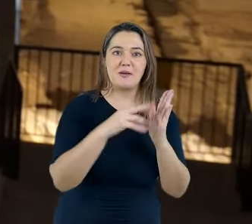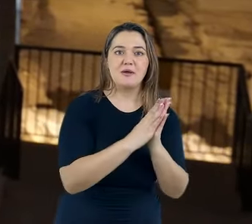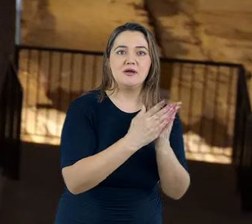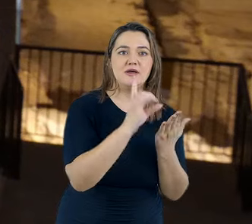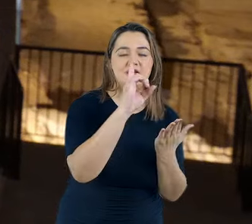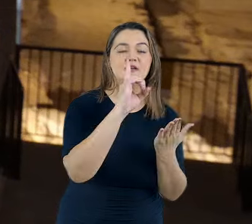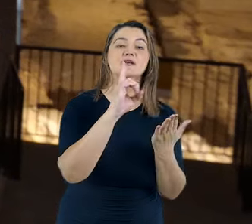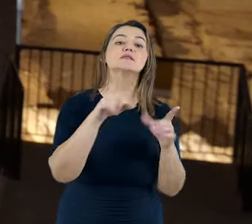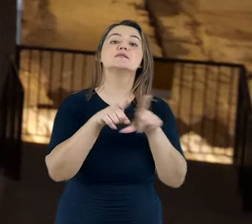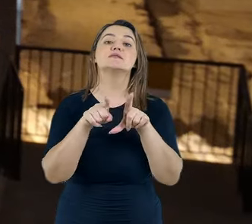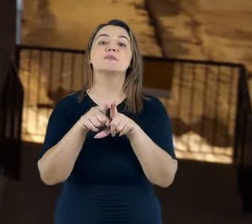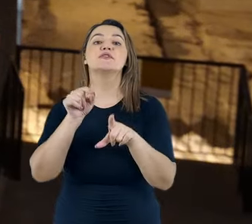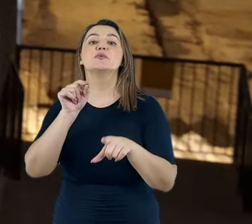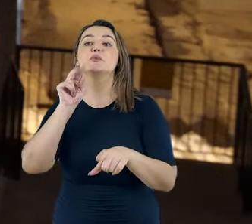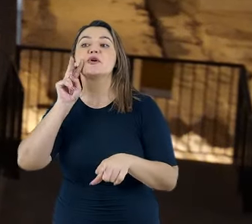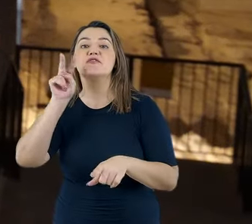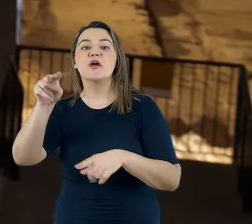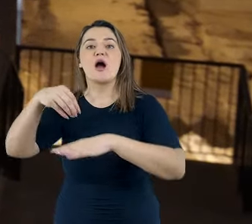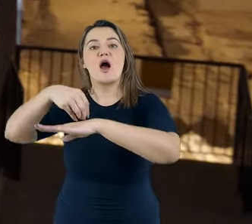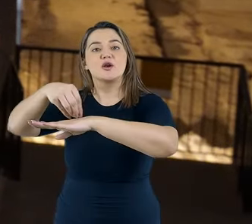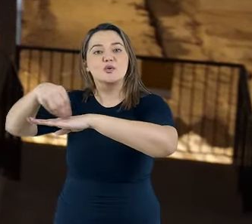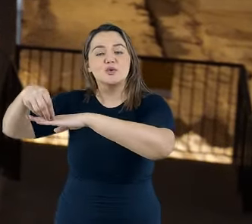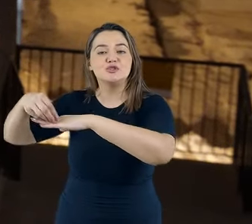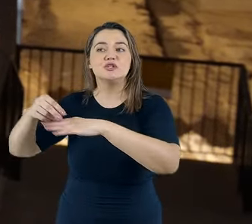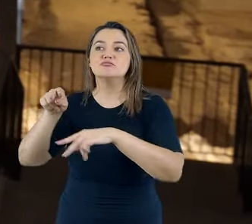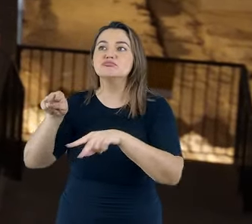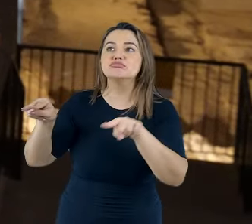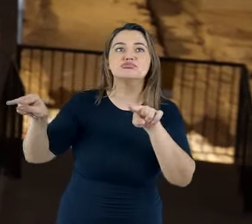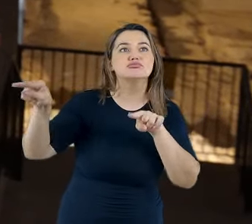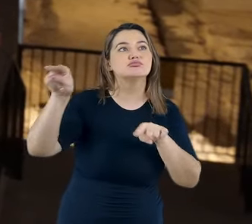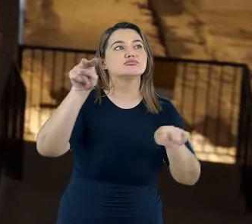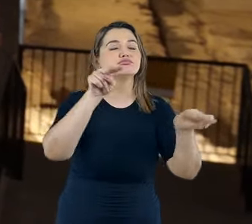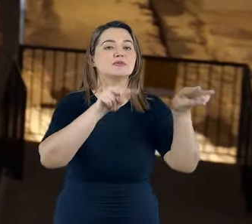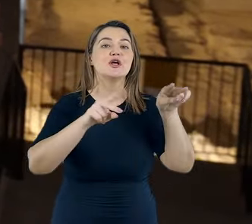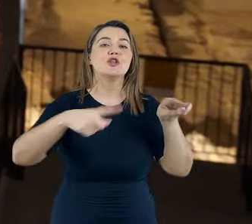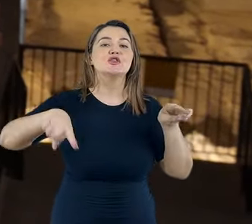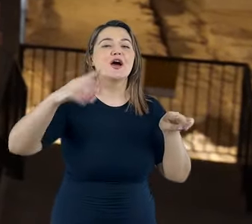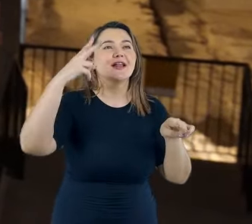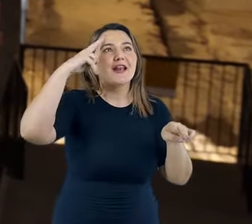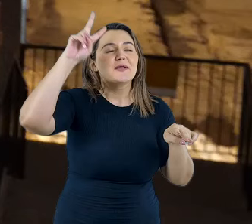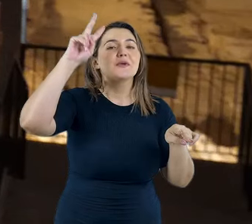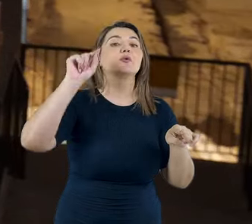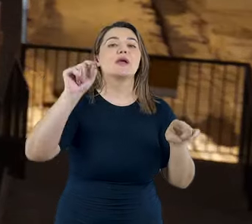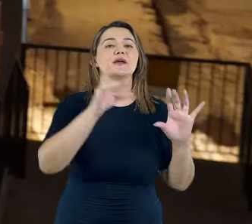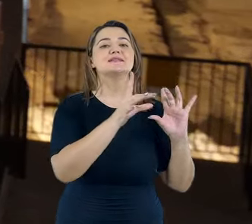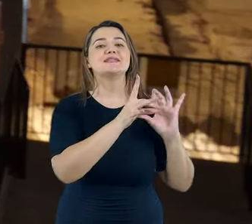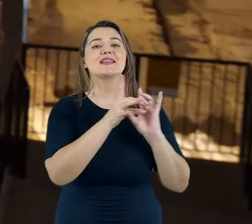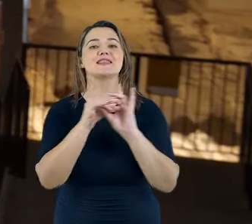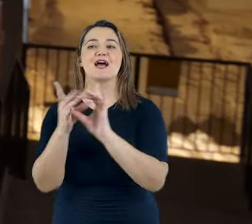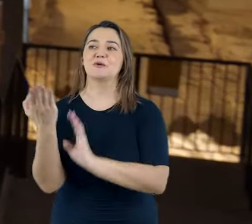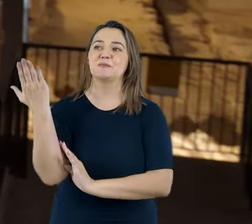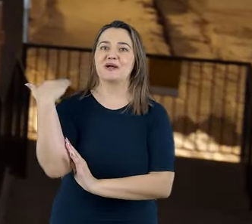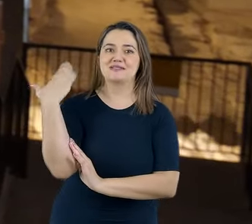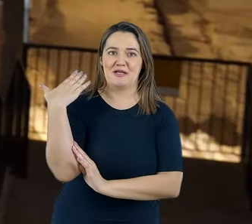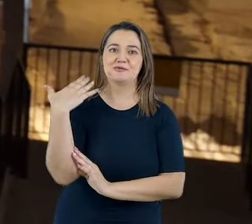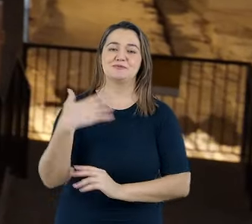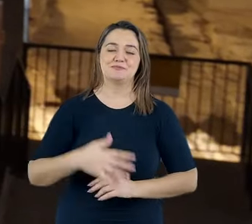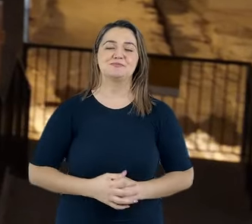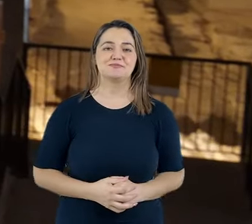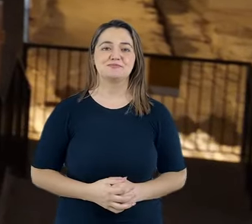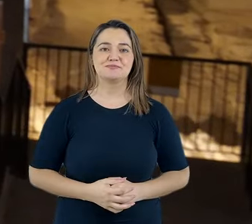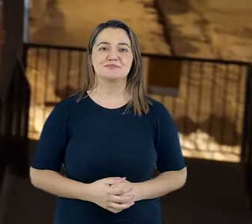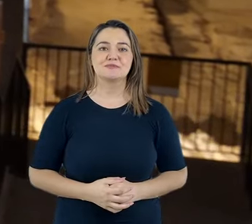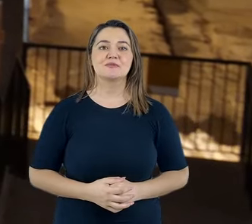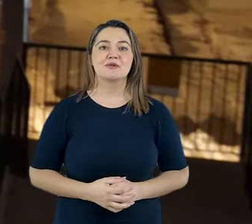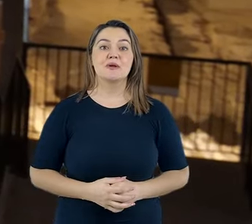ler as passagens da Bíblia, vamos olhar arqueologicamente esse ambiente e vamos reconstruir o cenário original do julgamento